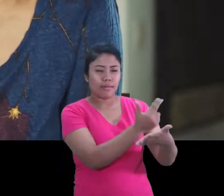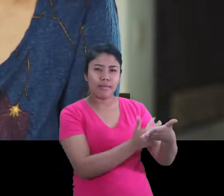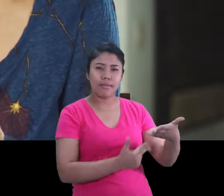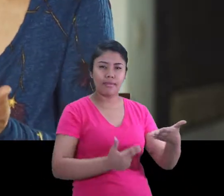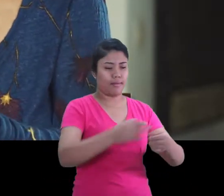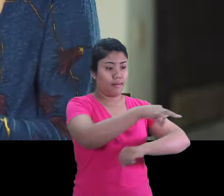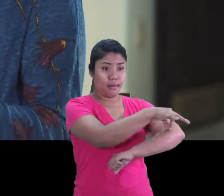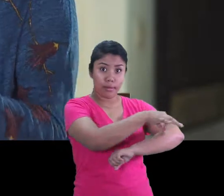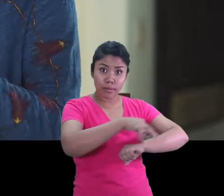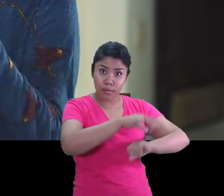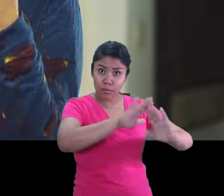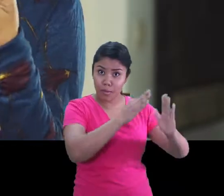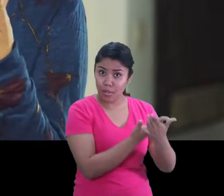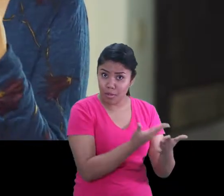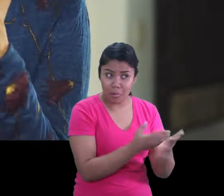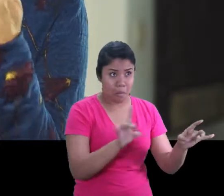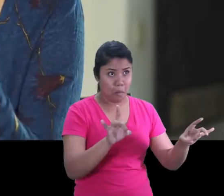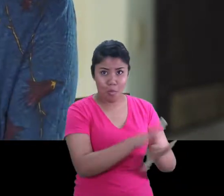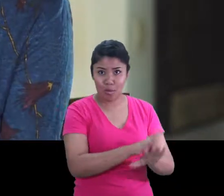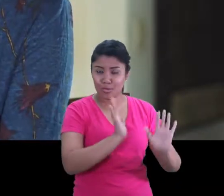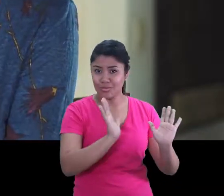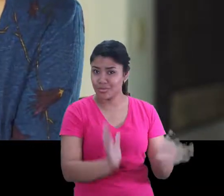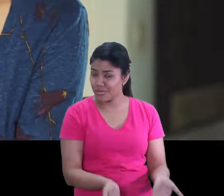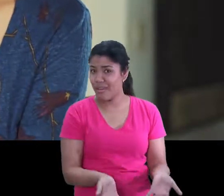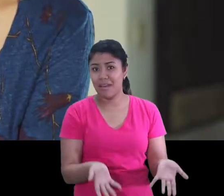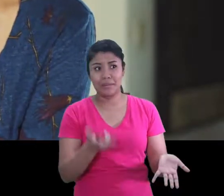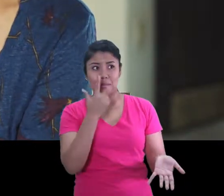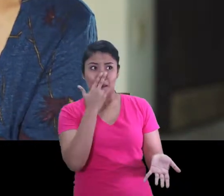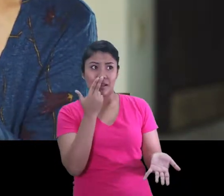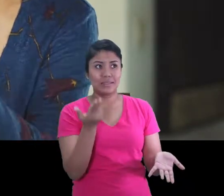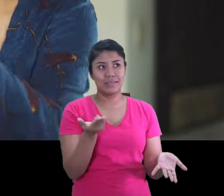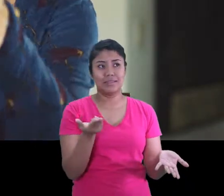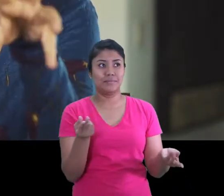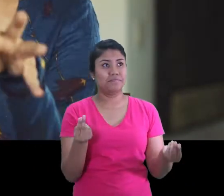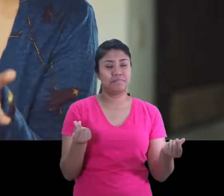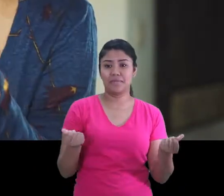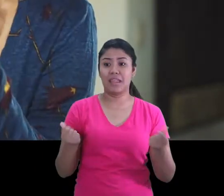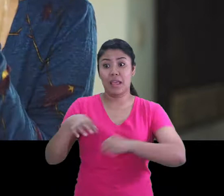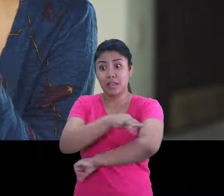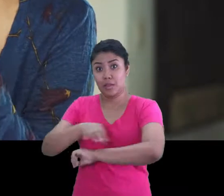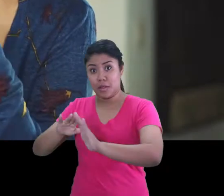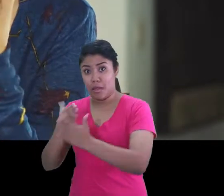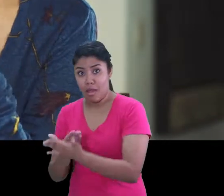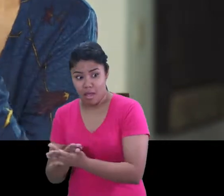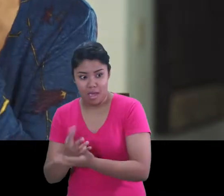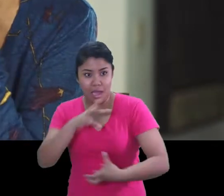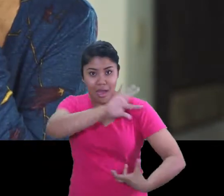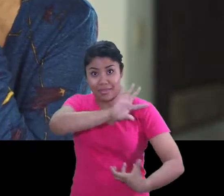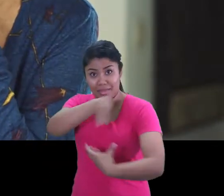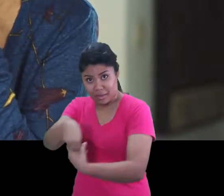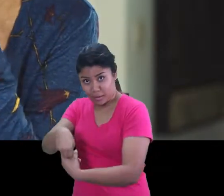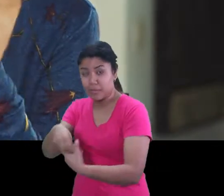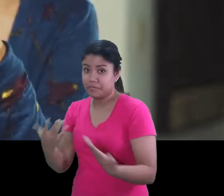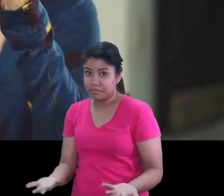não cabe aí nesse negócio. Esse desenho de arquitetura, essa forma e organização escolar, que eu acho mais profundo do que